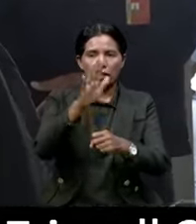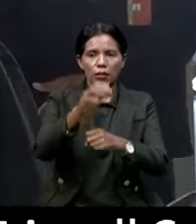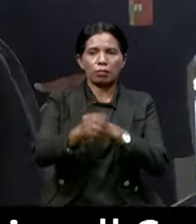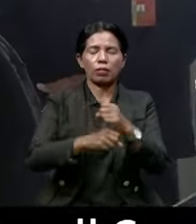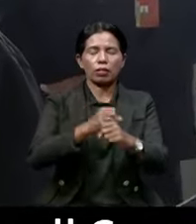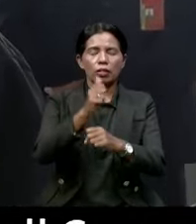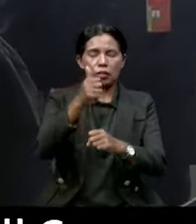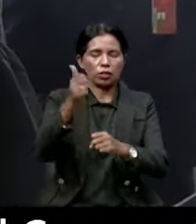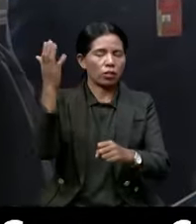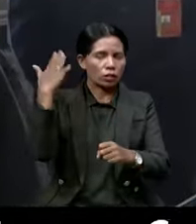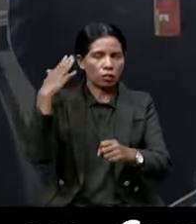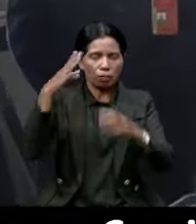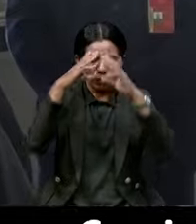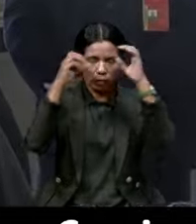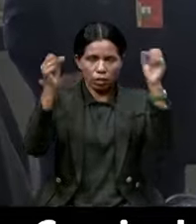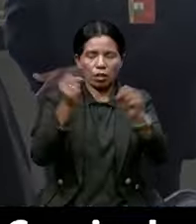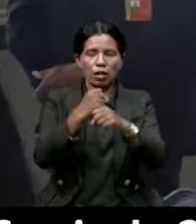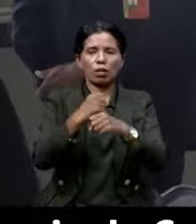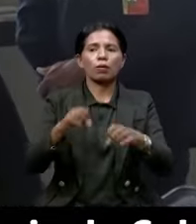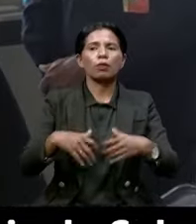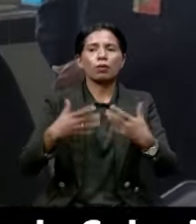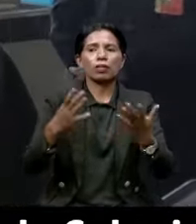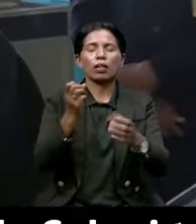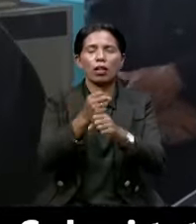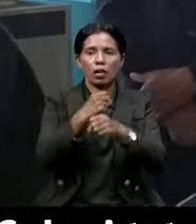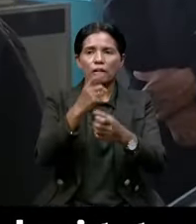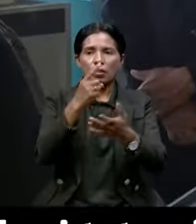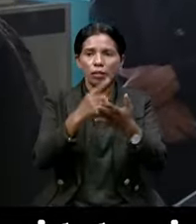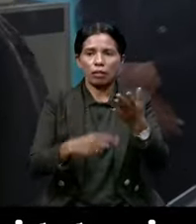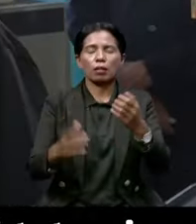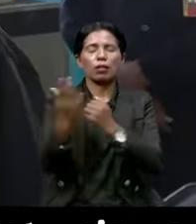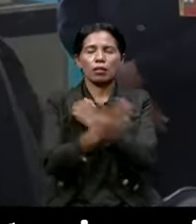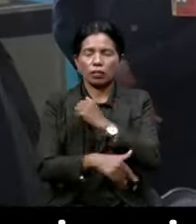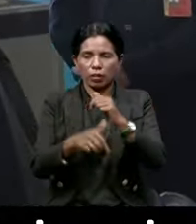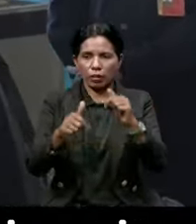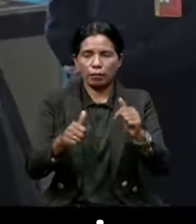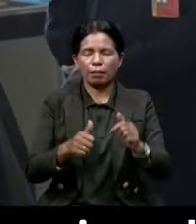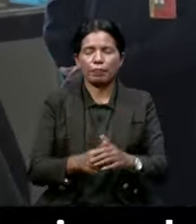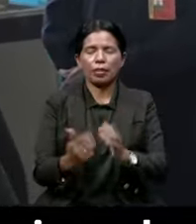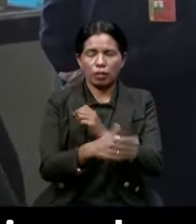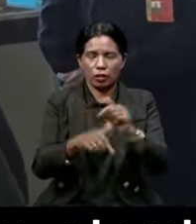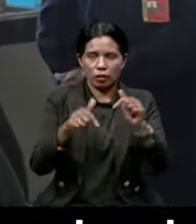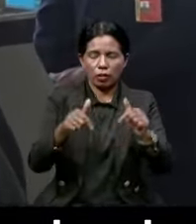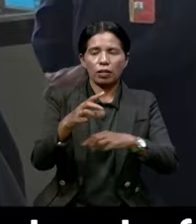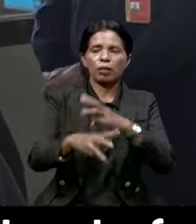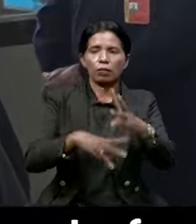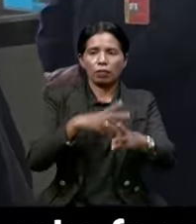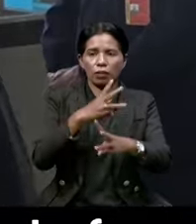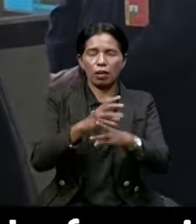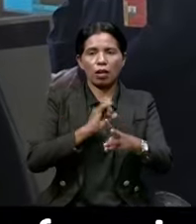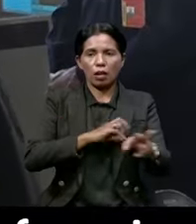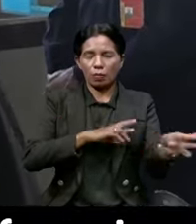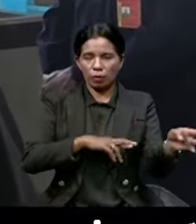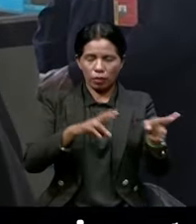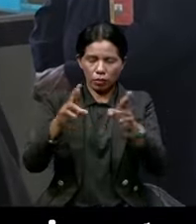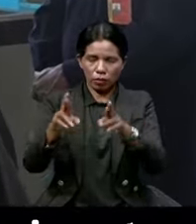Liuvá, presidente Cirecoto, Carlos Ensá, Carlos Saída, VAN, Raine, e a Railaran e a Mundo, né? A pronta. De